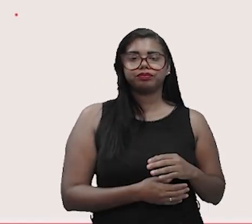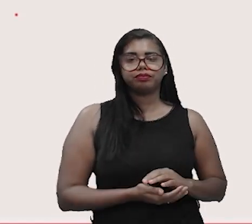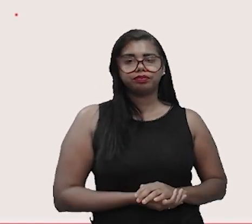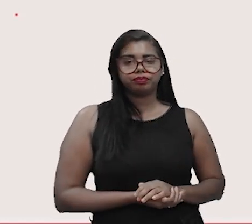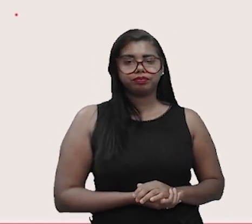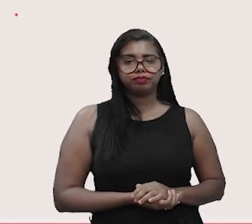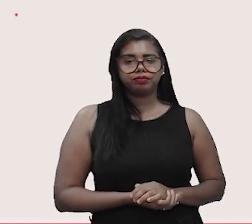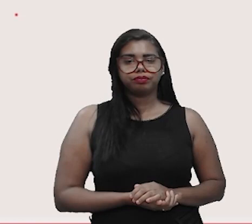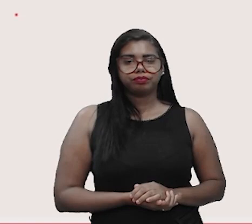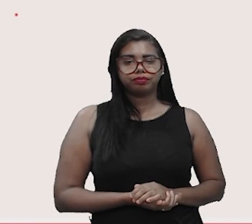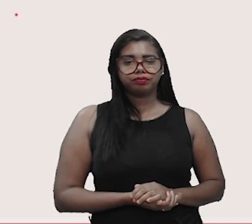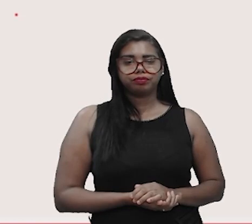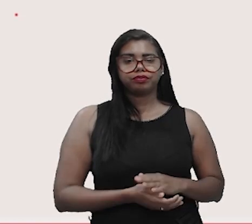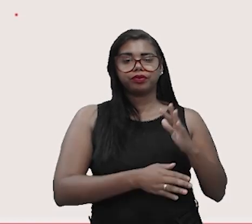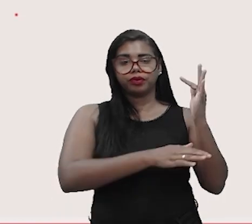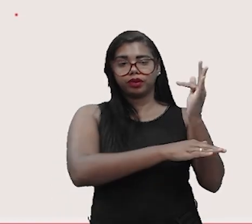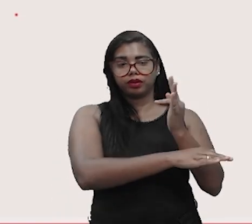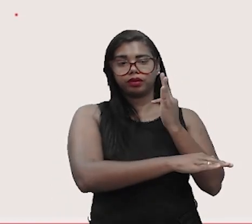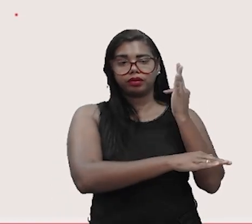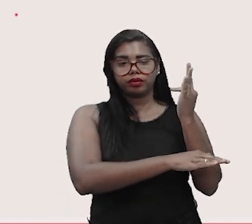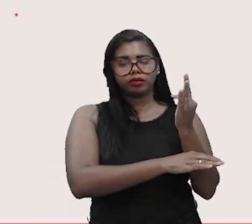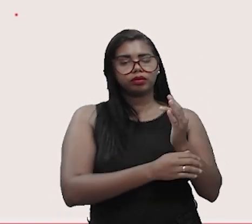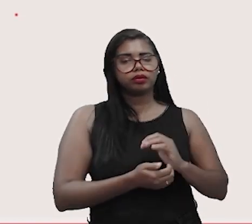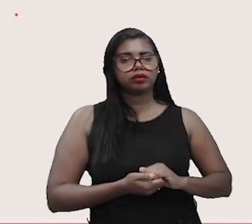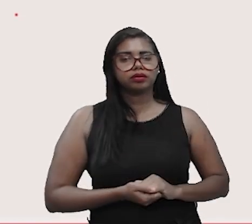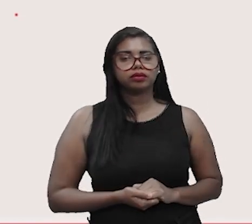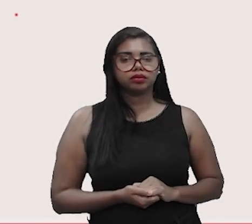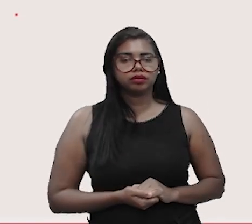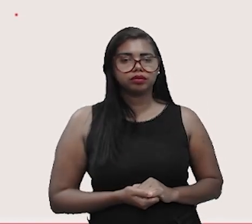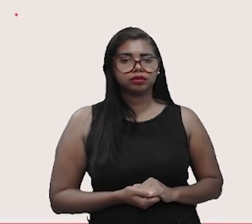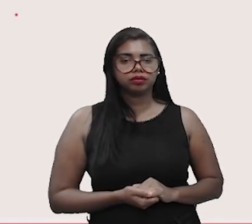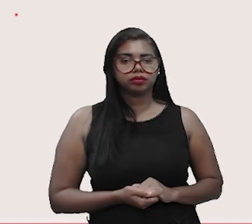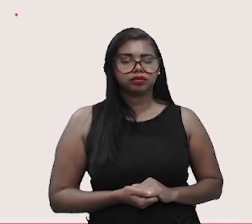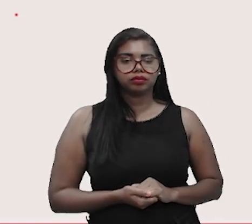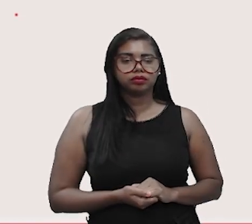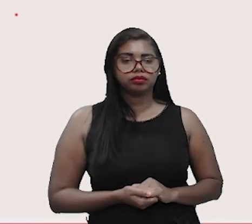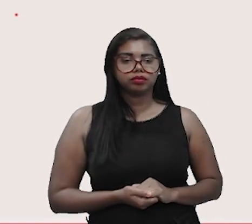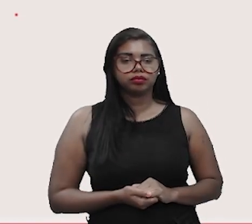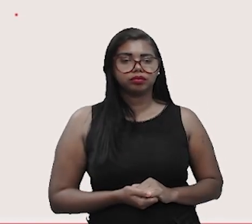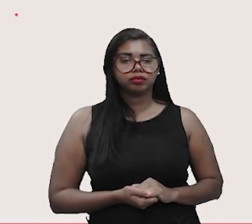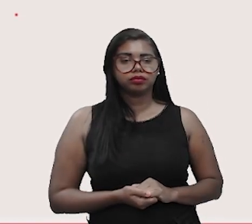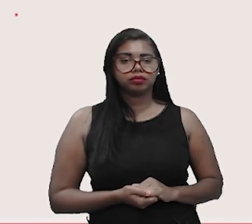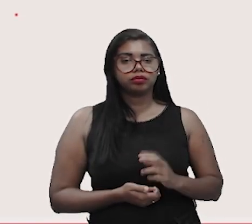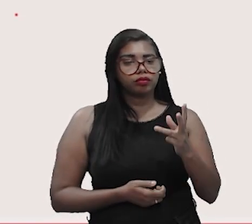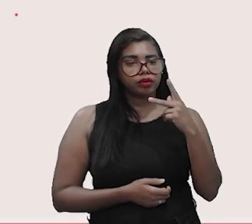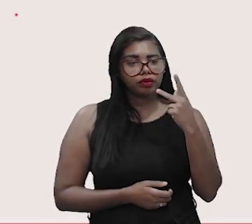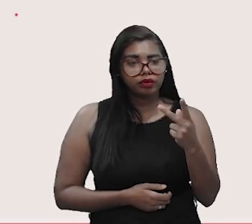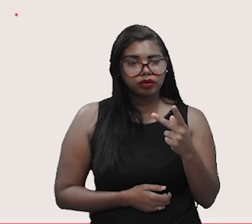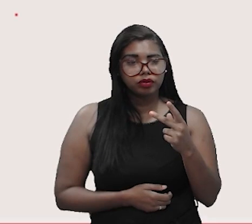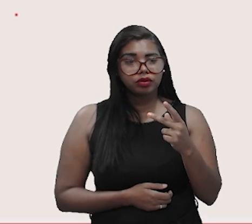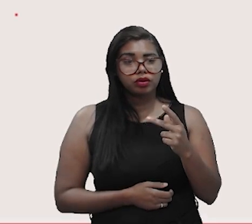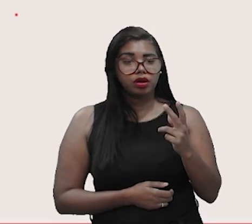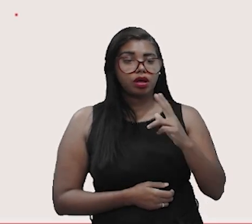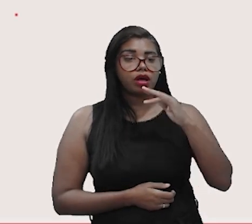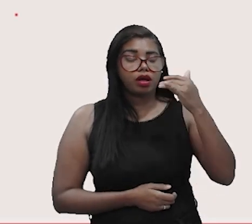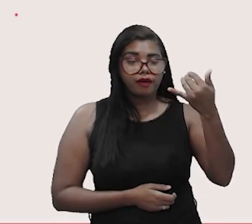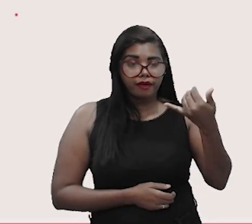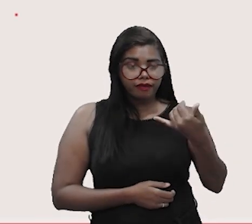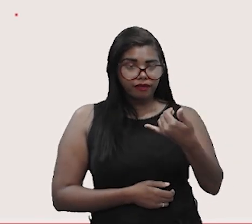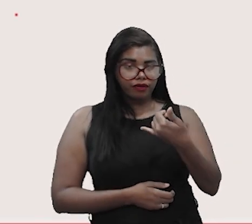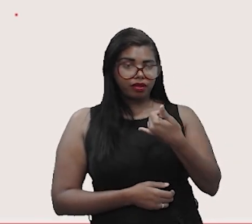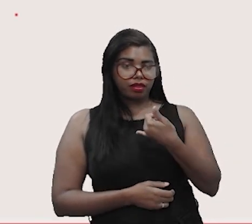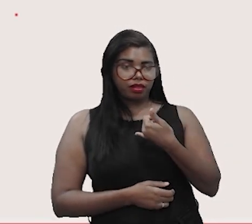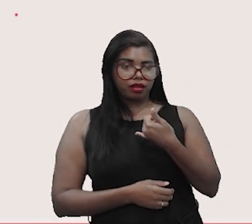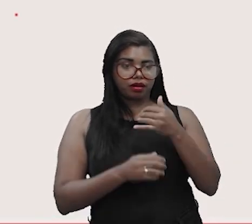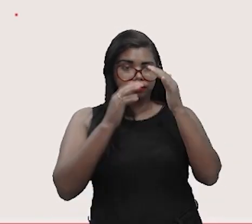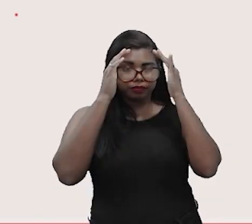respeitando a norma padrão. Então, me disseram, disseram-me. Então, disseram-me, respeitando